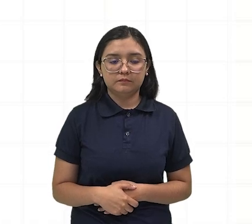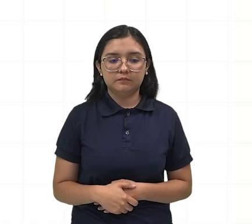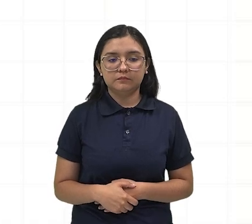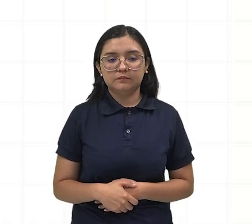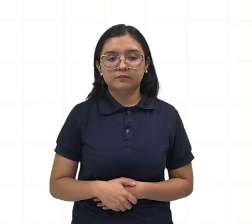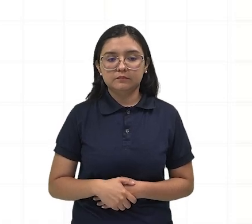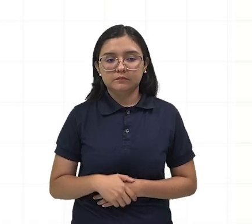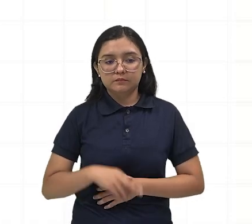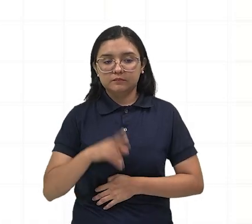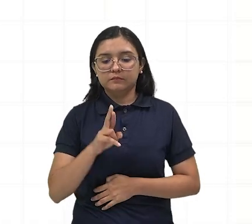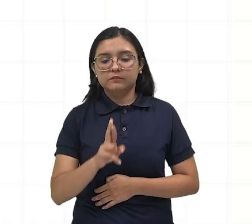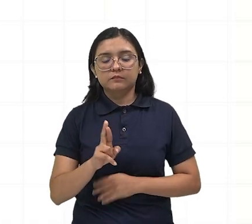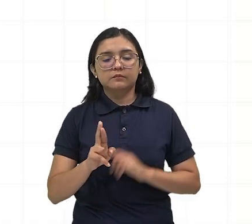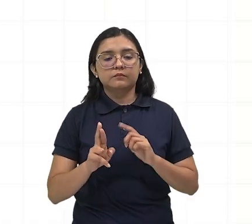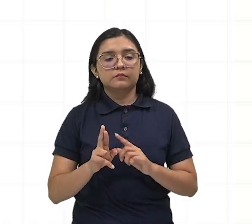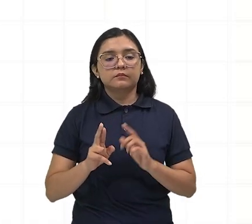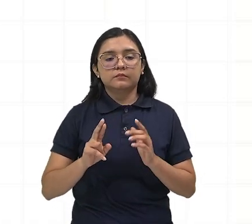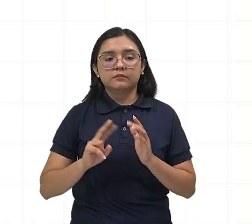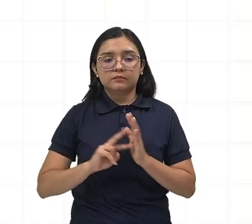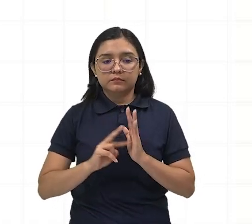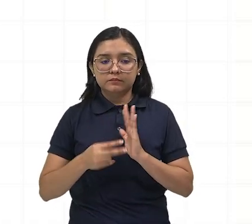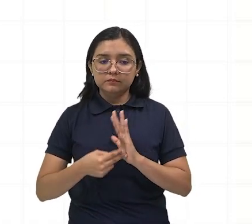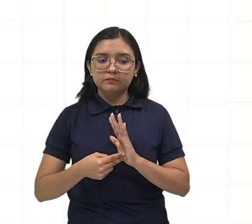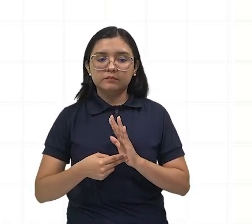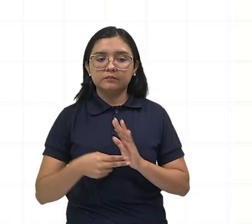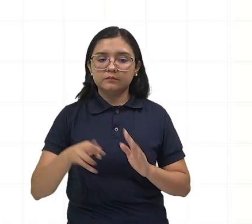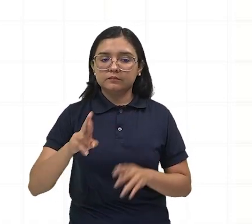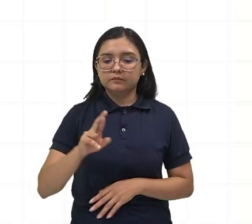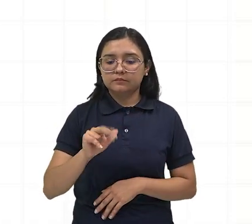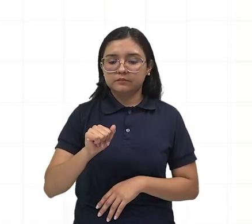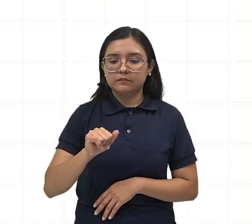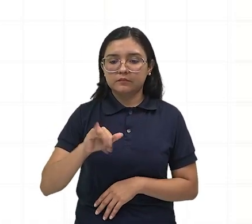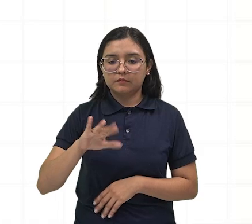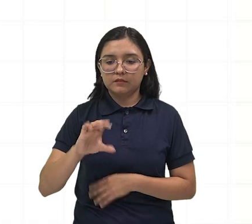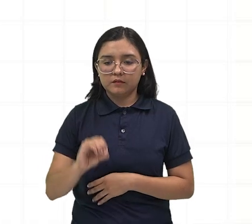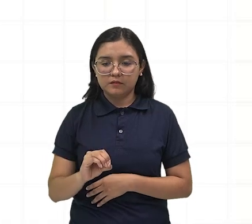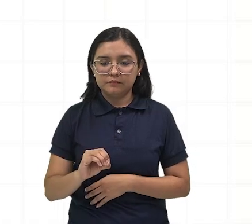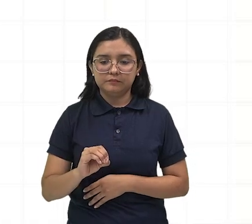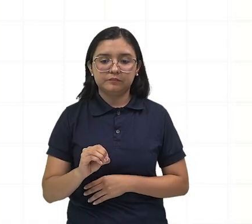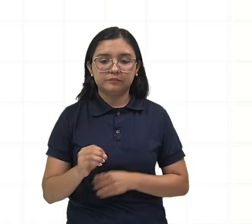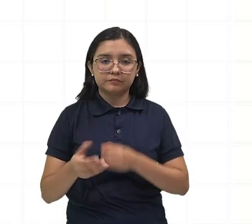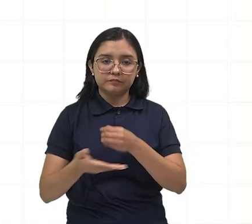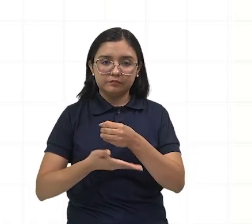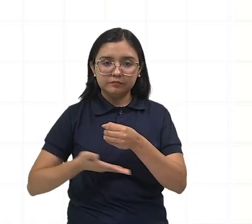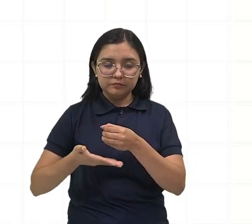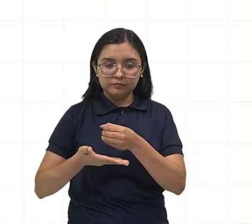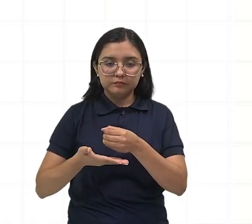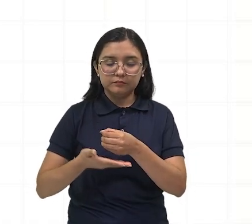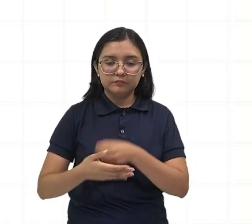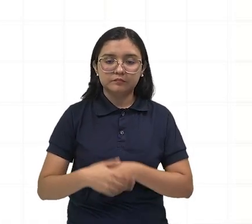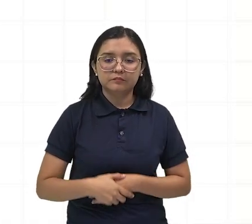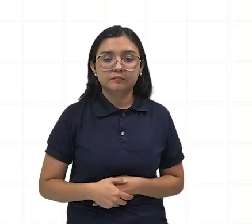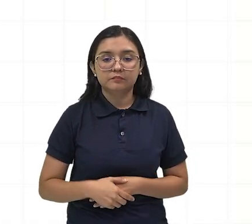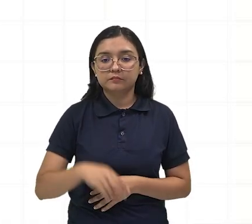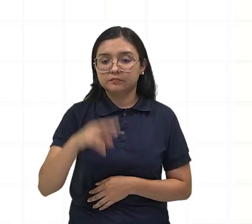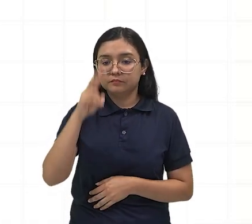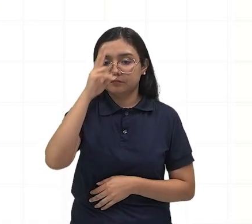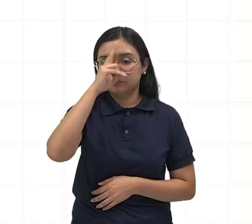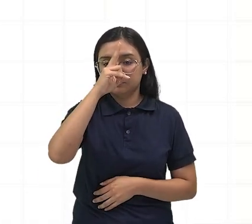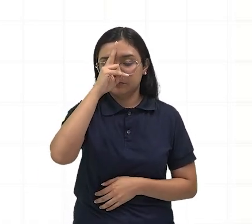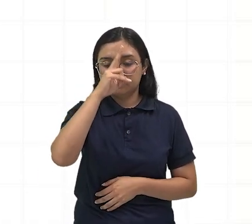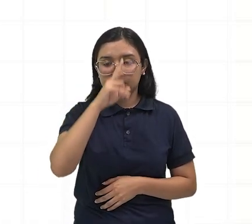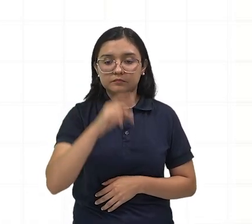O R é o raio da base. Nós temos aqui o R. Lembrando que esses dois círculos